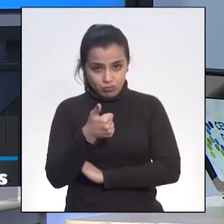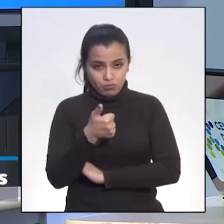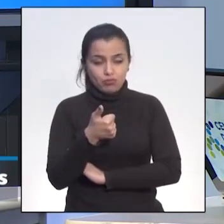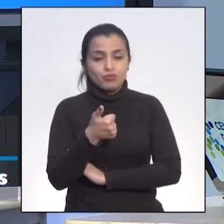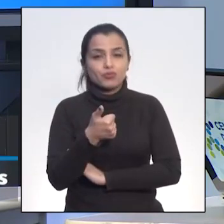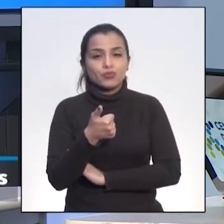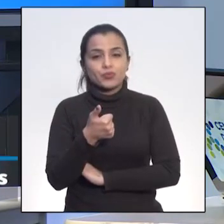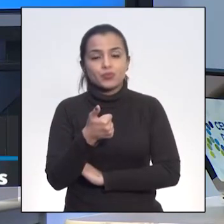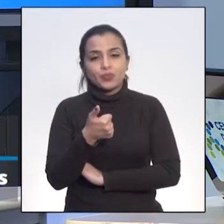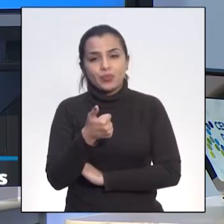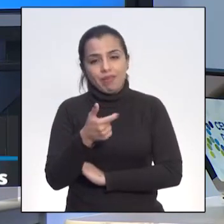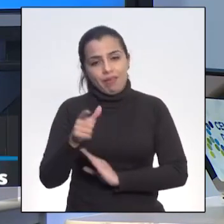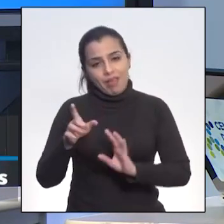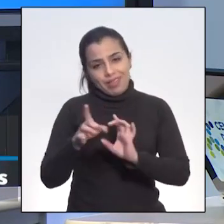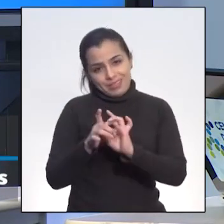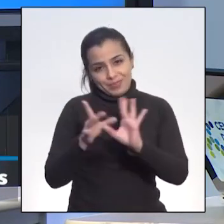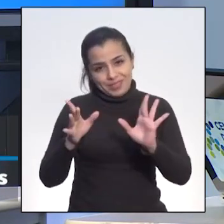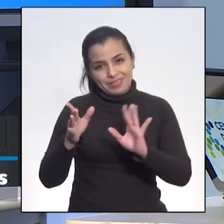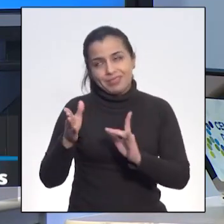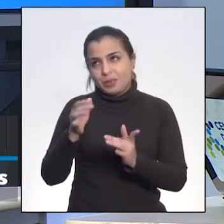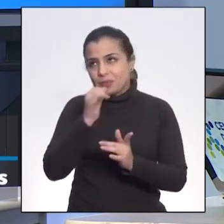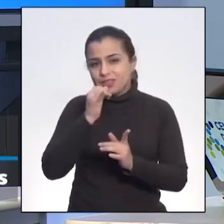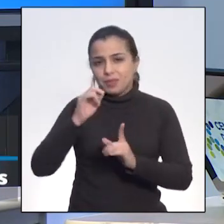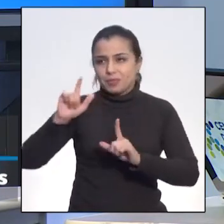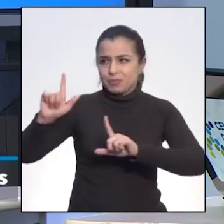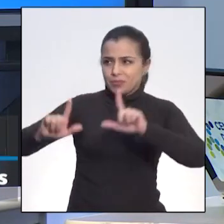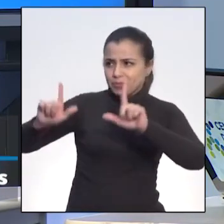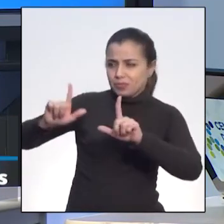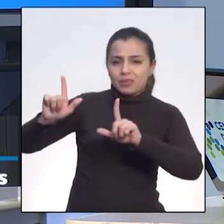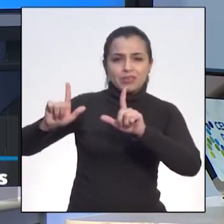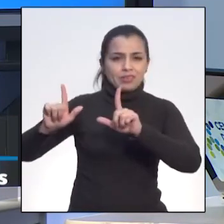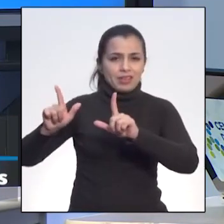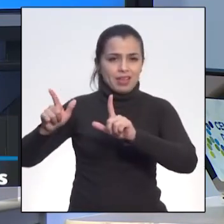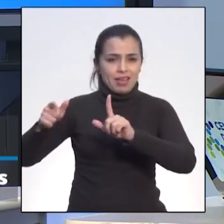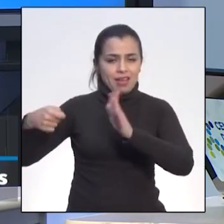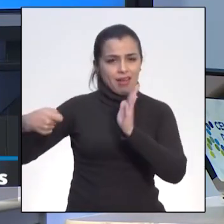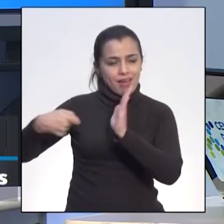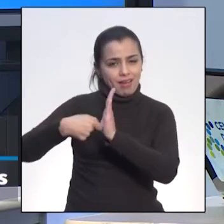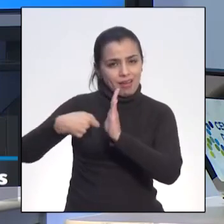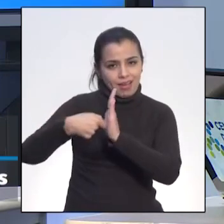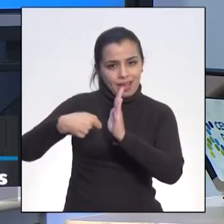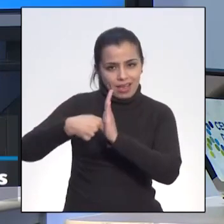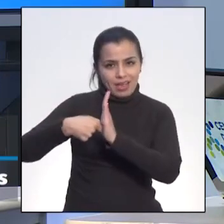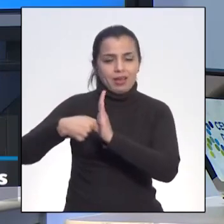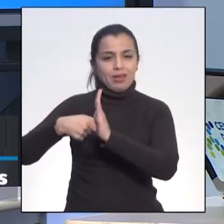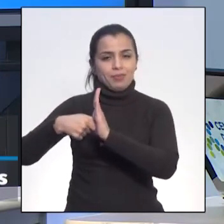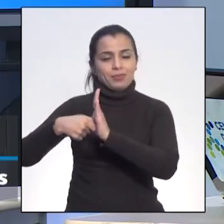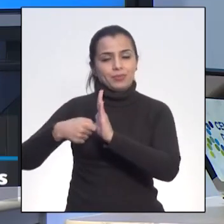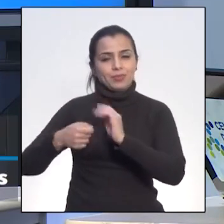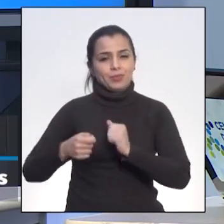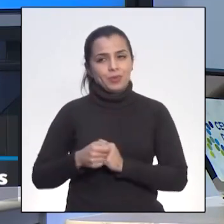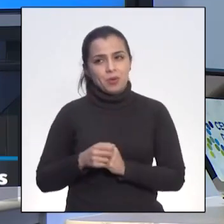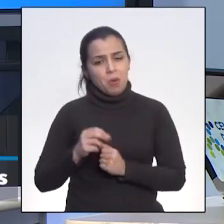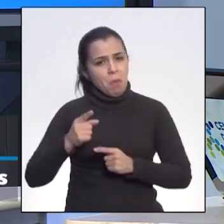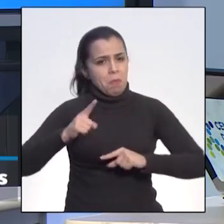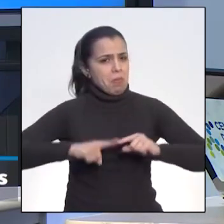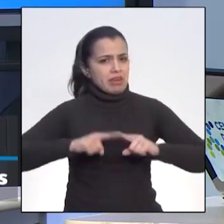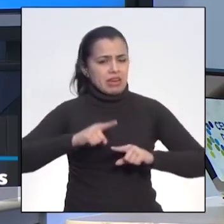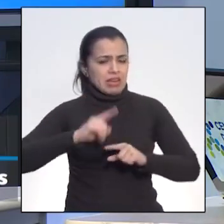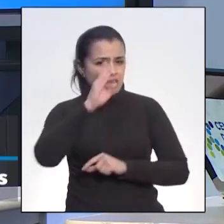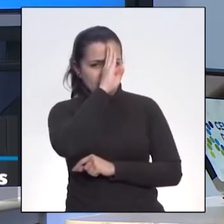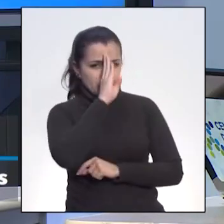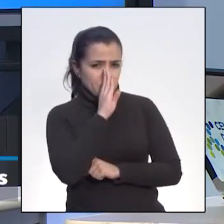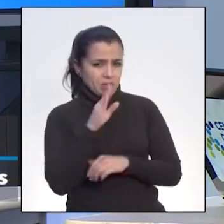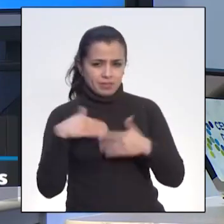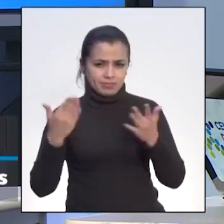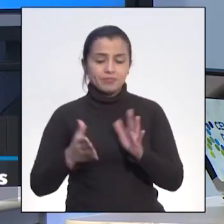a cabo, até material gratuito, né? É muito bom ter uma orientação para a gente poder selecionar um